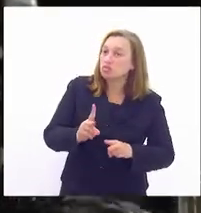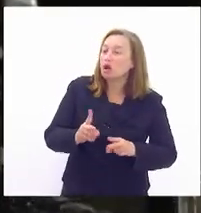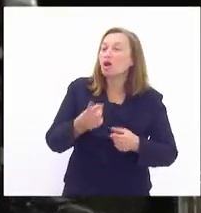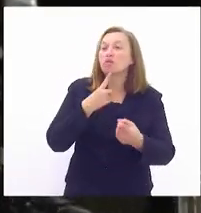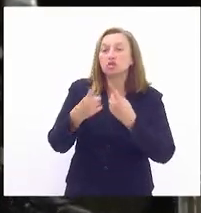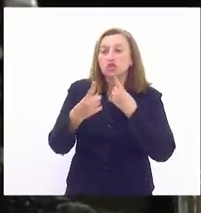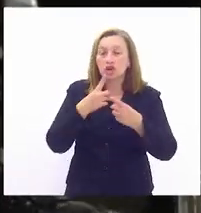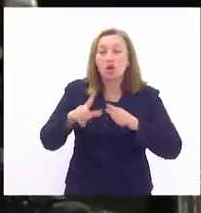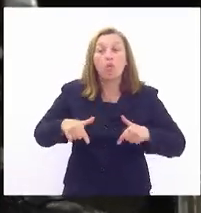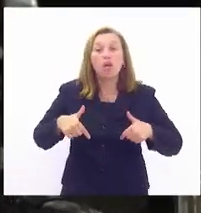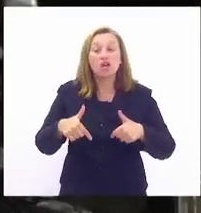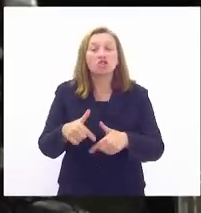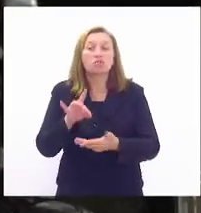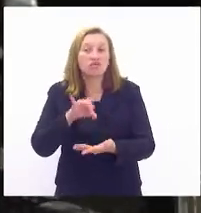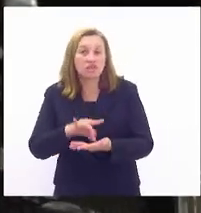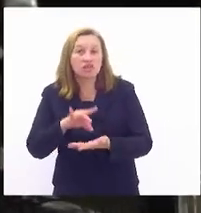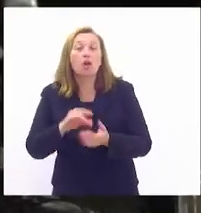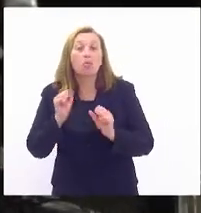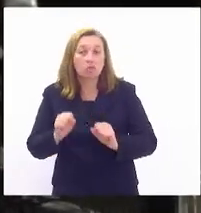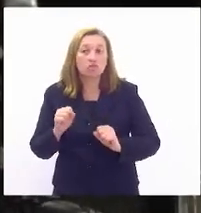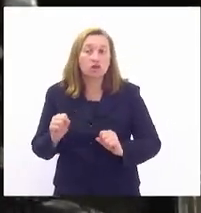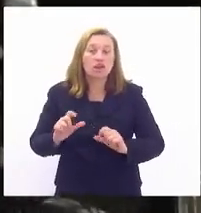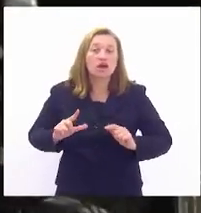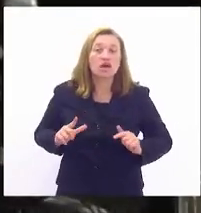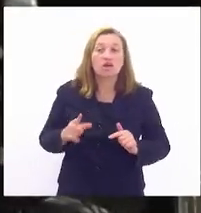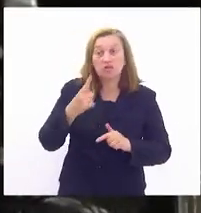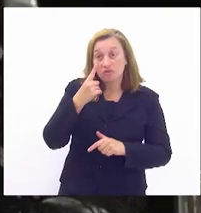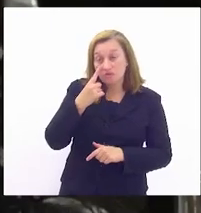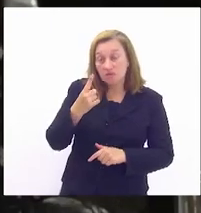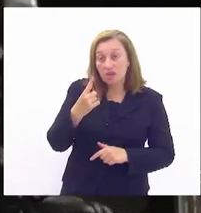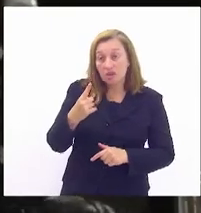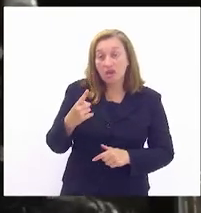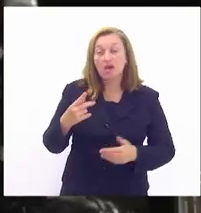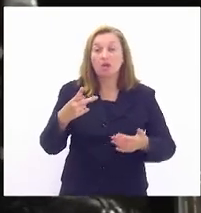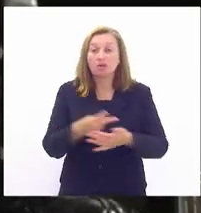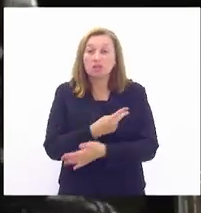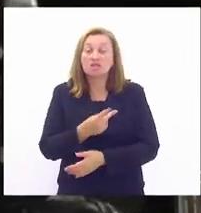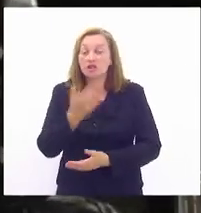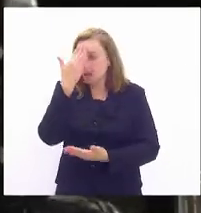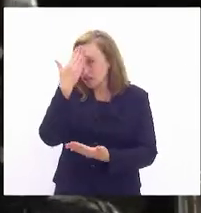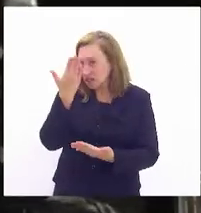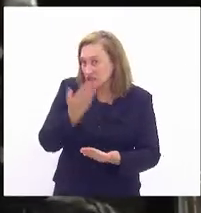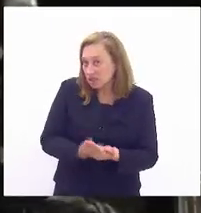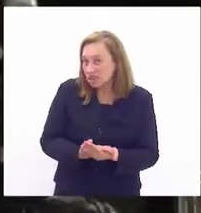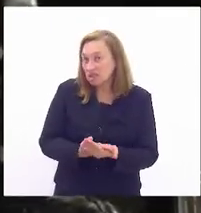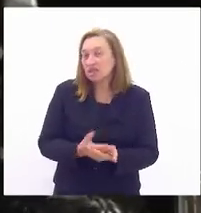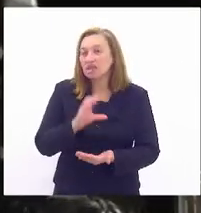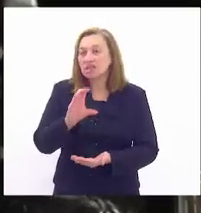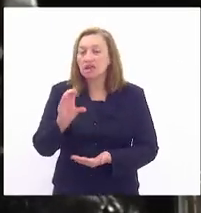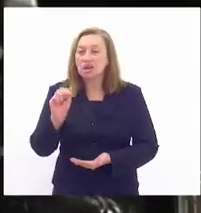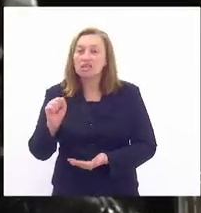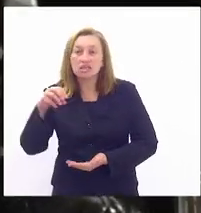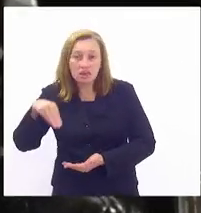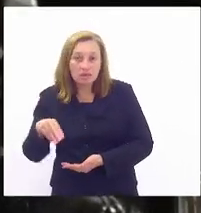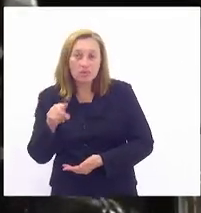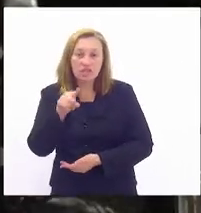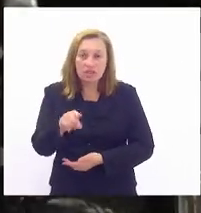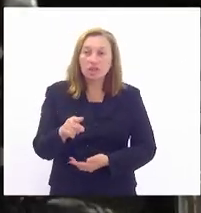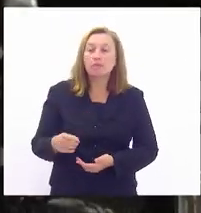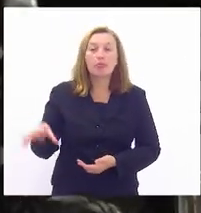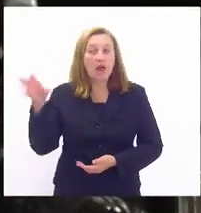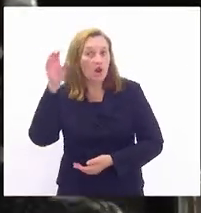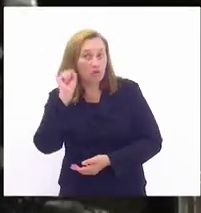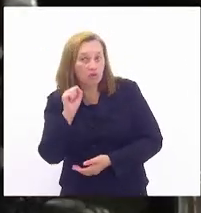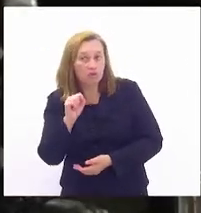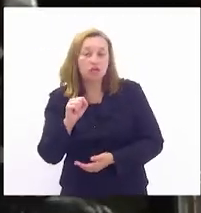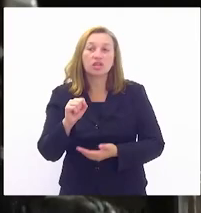para realmente poder surtir efeito. Então, assim, acredito que esse voto aqui, que a CSN esteja aqui, é para estar ouvindo,